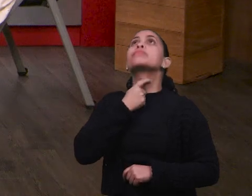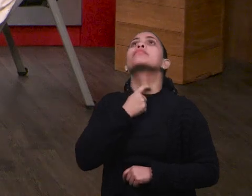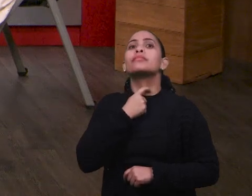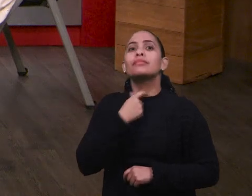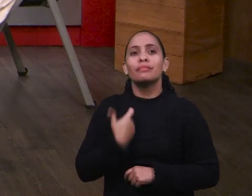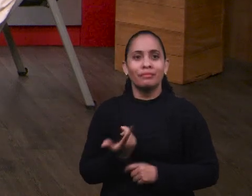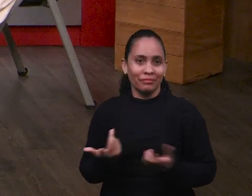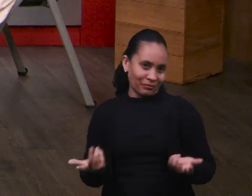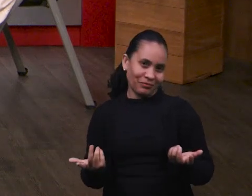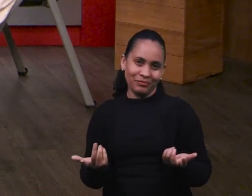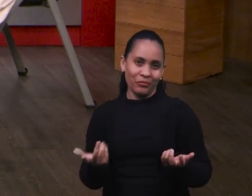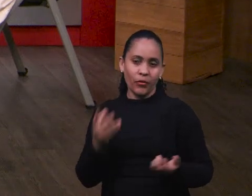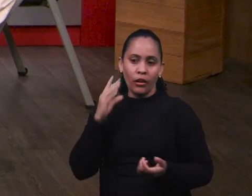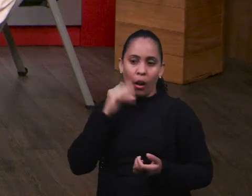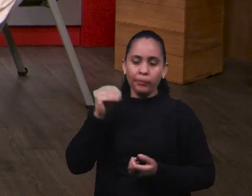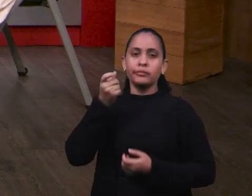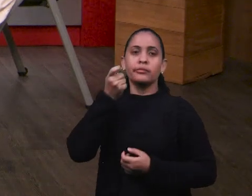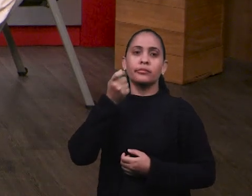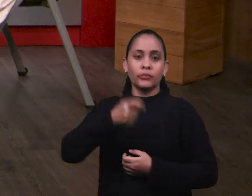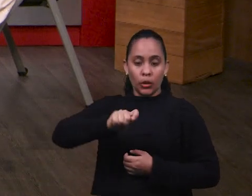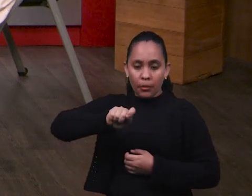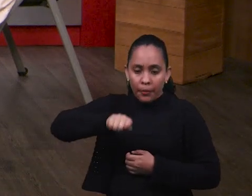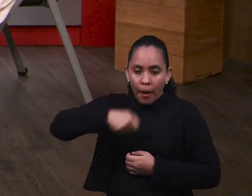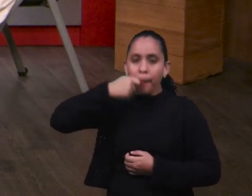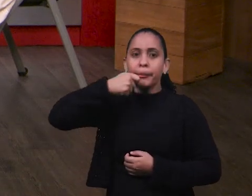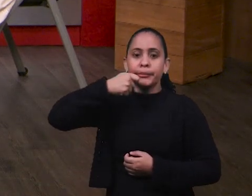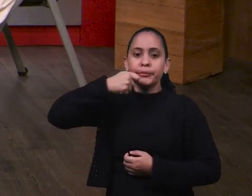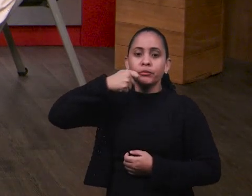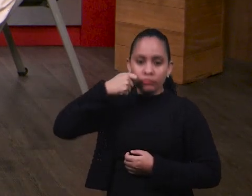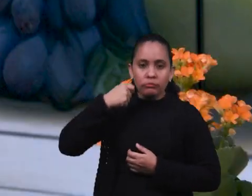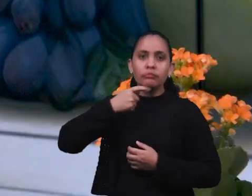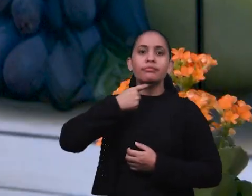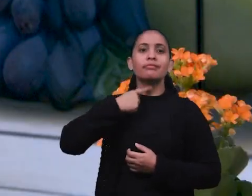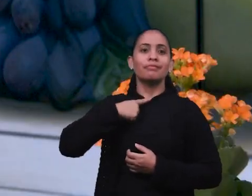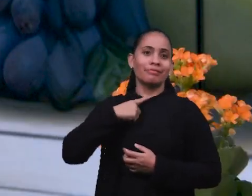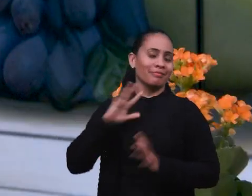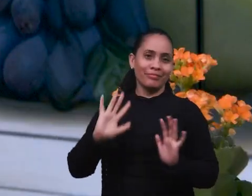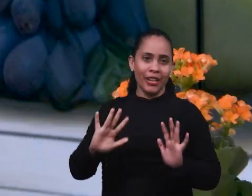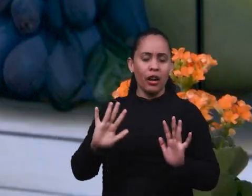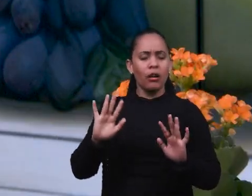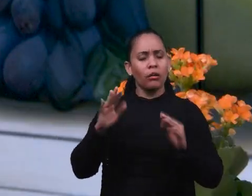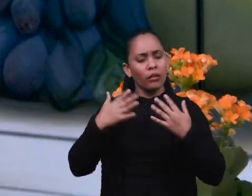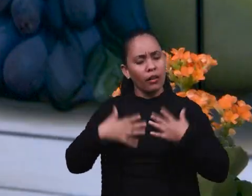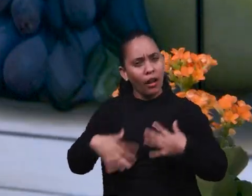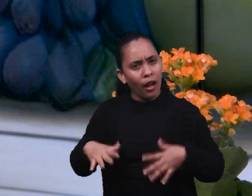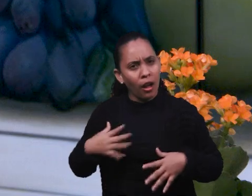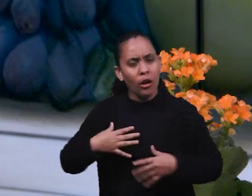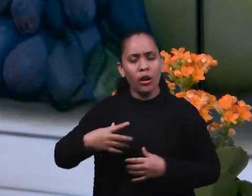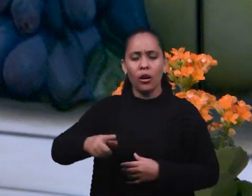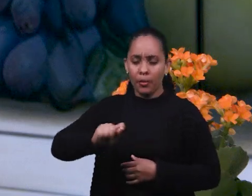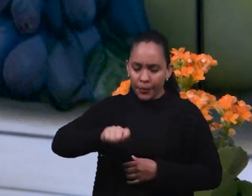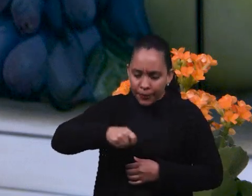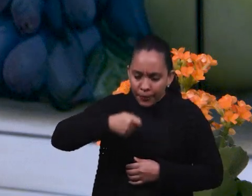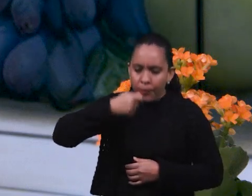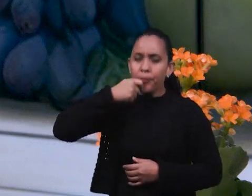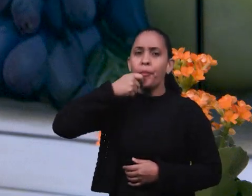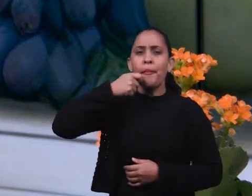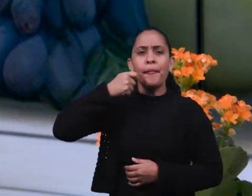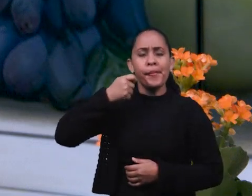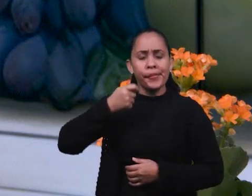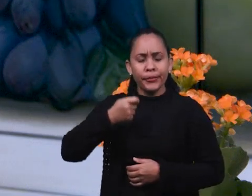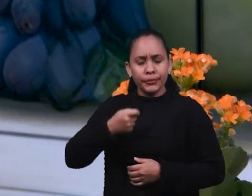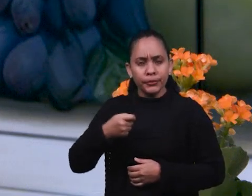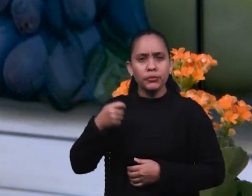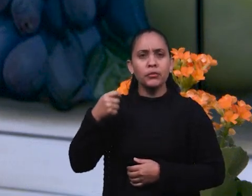o alimento. Então a gente dá essa orientação, olha, mastigue, né? Faça uma boa ingestão de